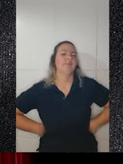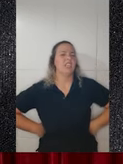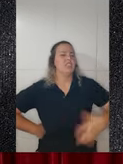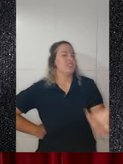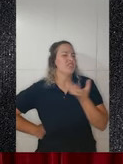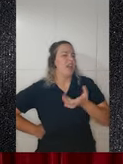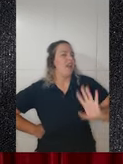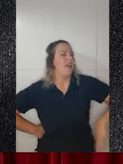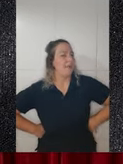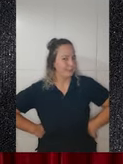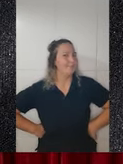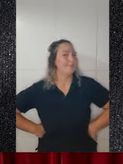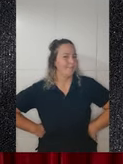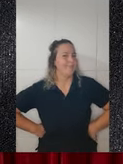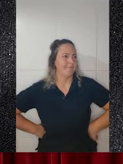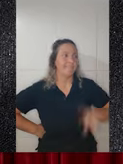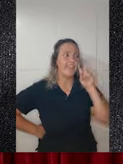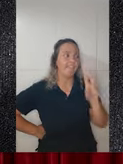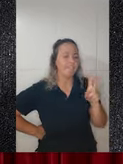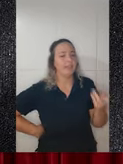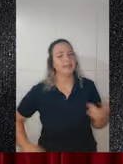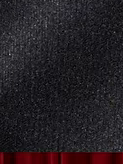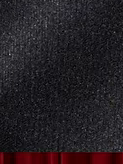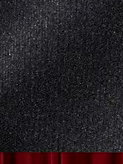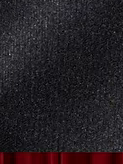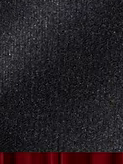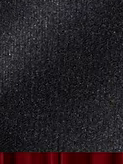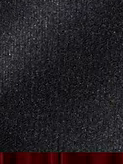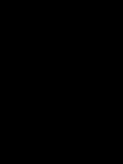marinho. Que chato, né? Gente, é isso. Muito obrigado por uma plateia maravilhosa.